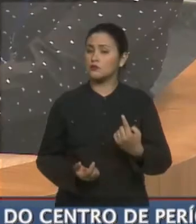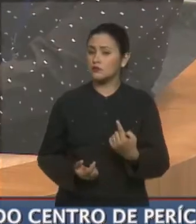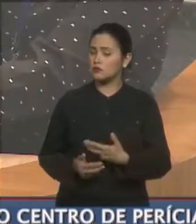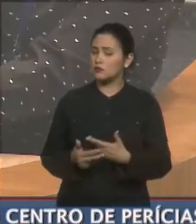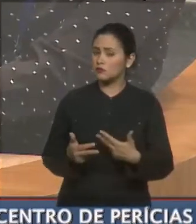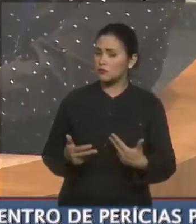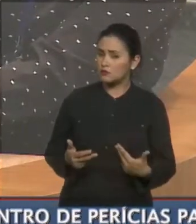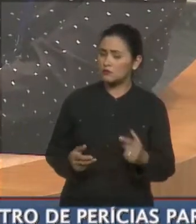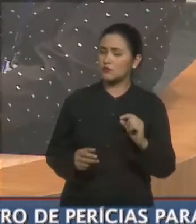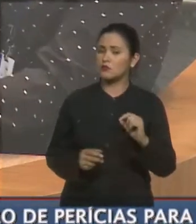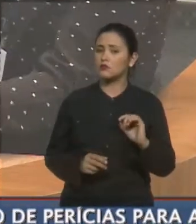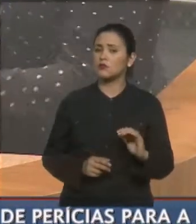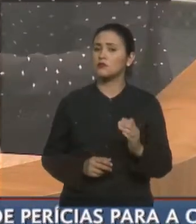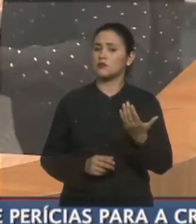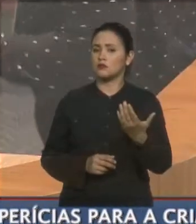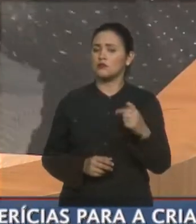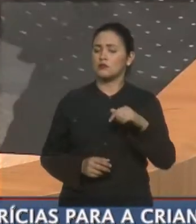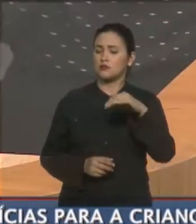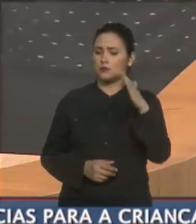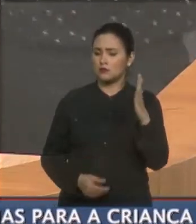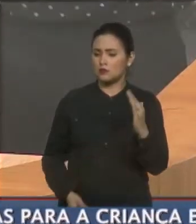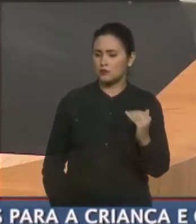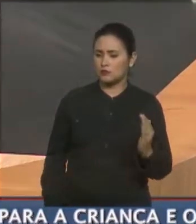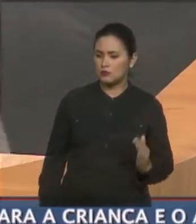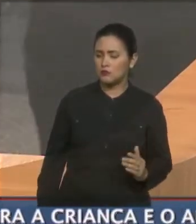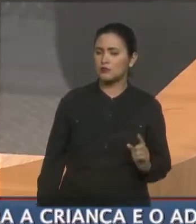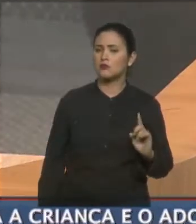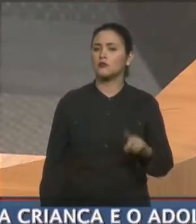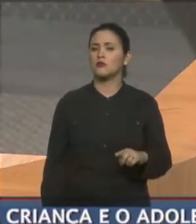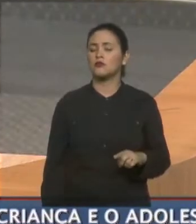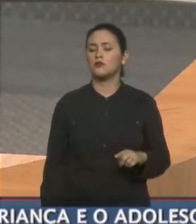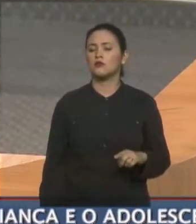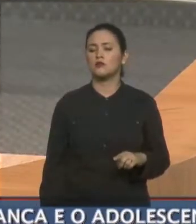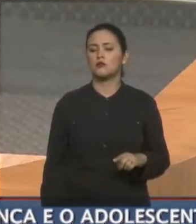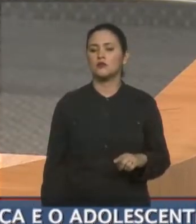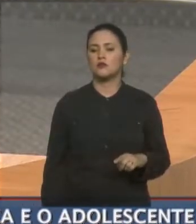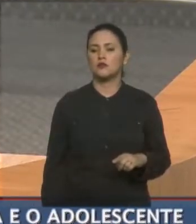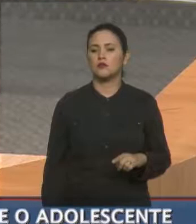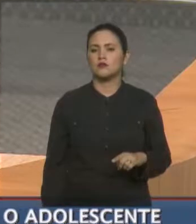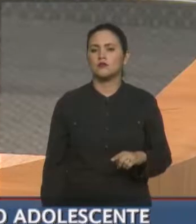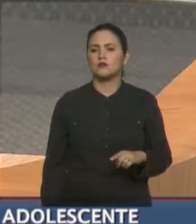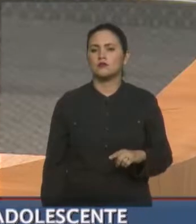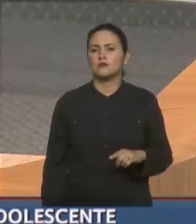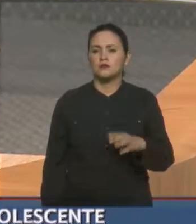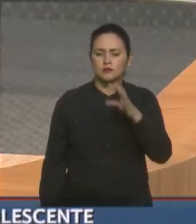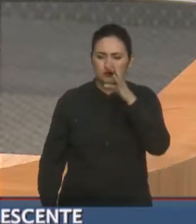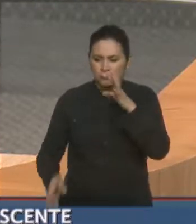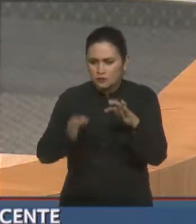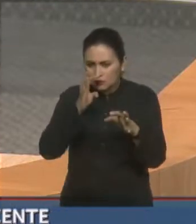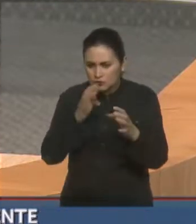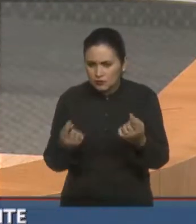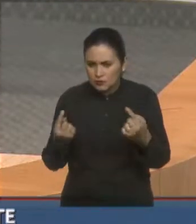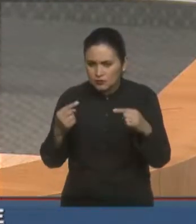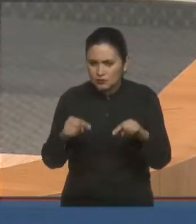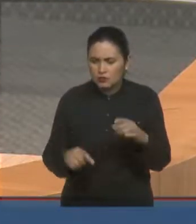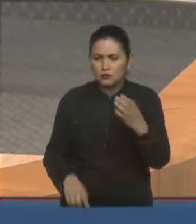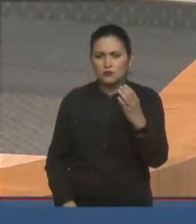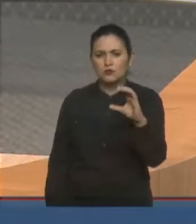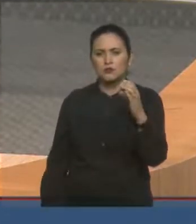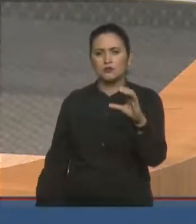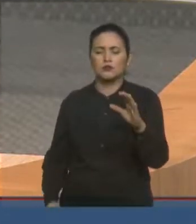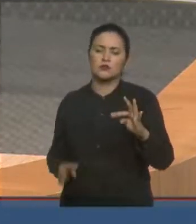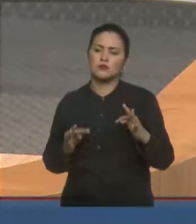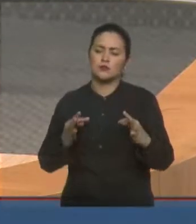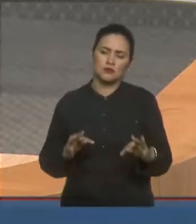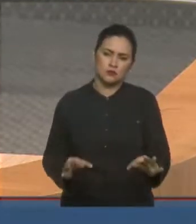são proferidos no nosso país é exatamente o ataque à ciência e à tecnologia. Basta observar hoje os ataques